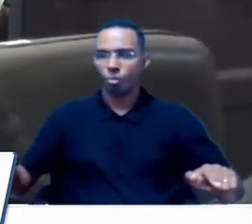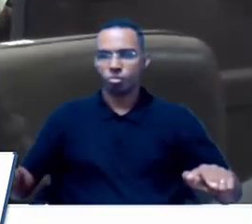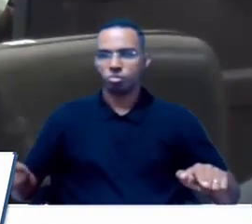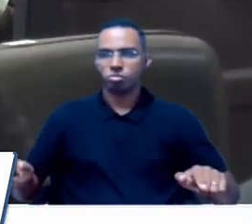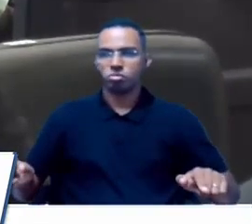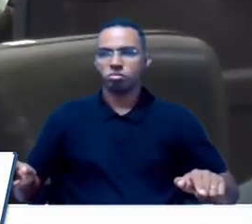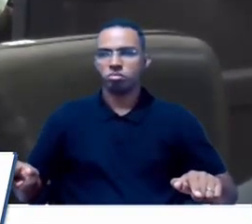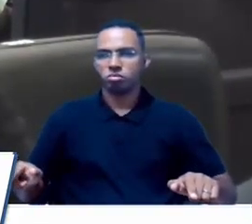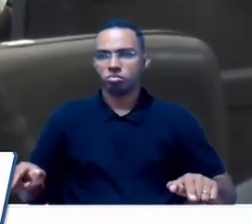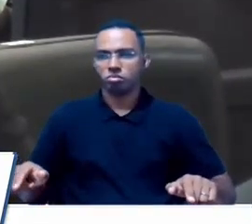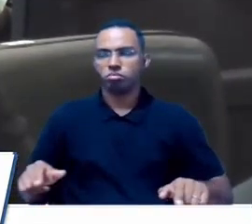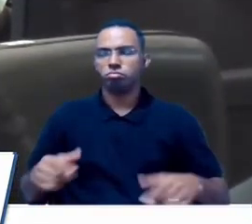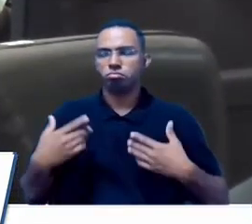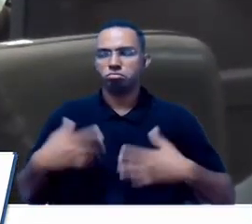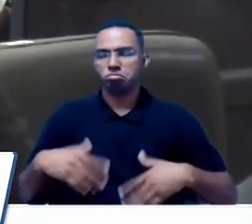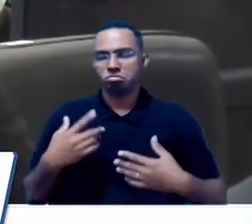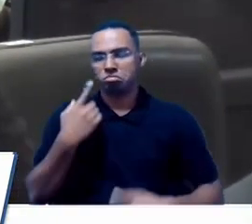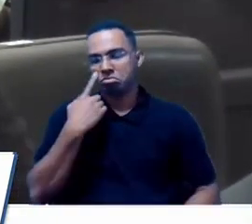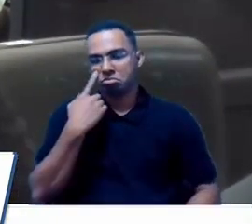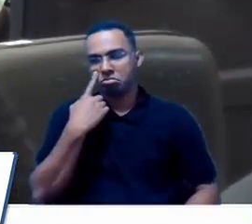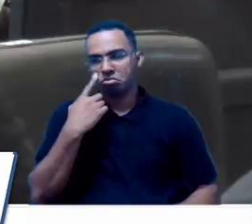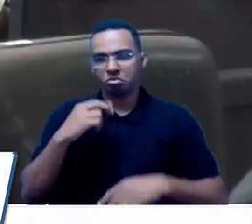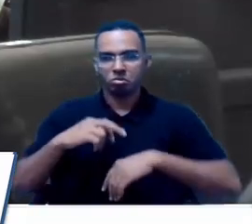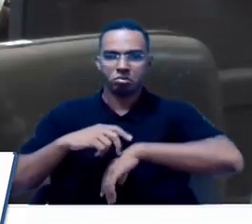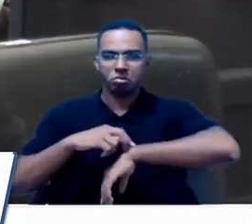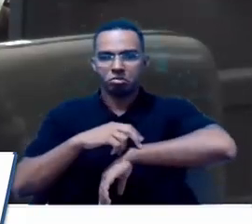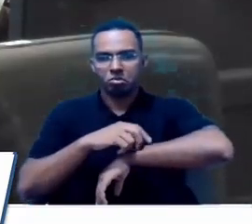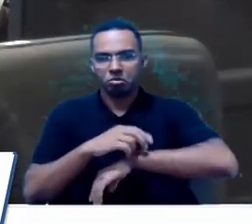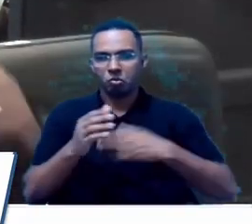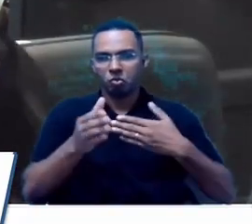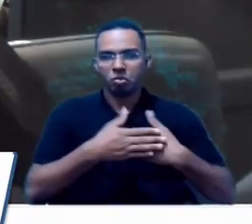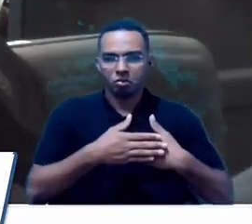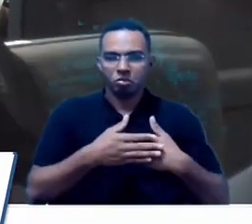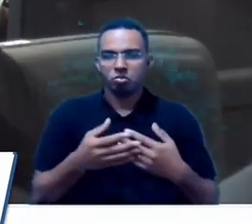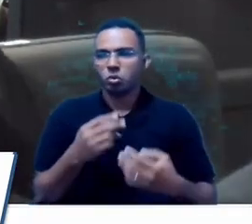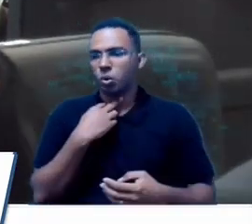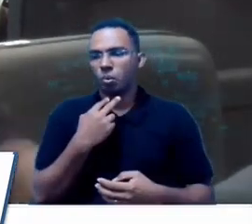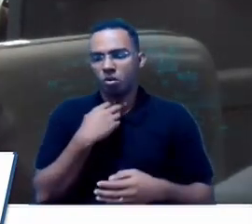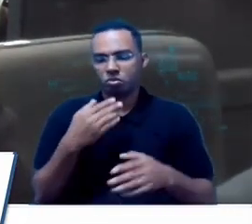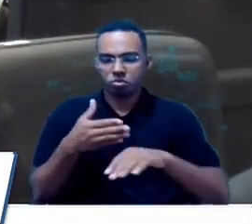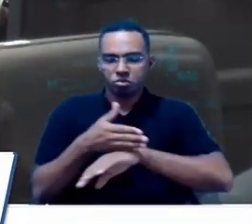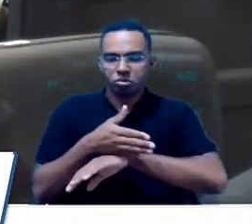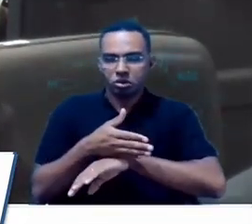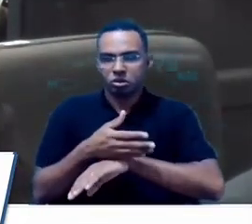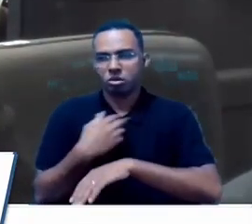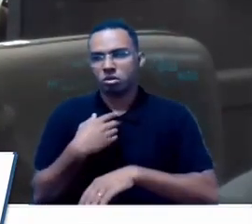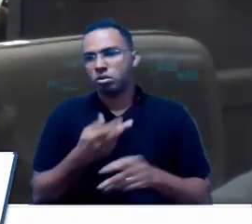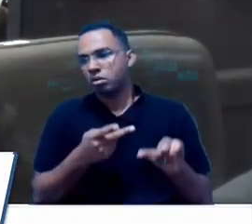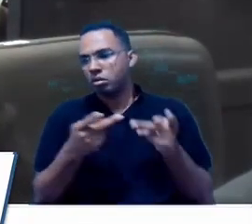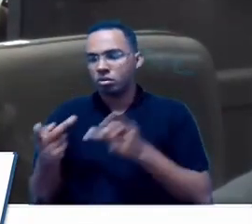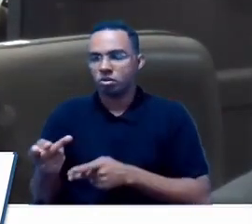Rachaduras, um monte de coisa, as escadas fechadas, intransitáveis. Visitei também a escola de